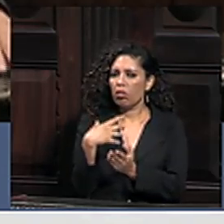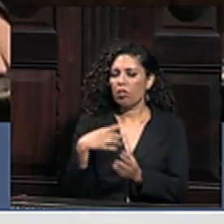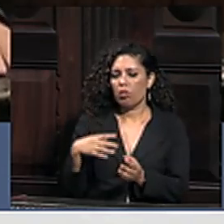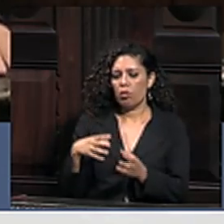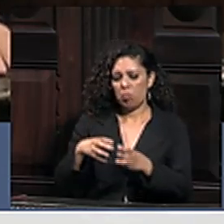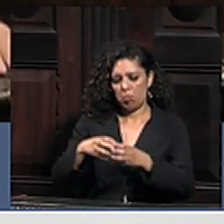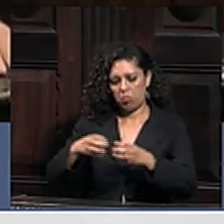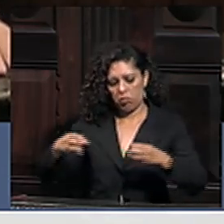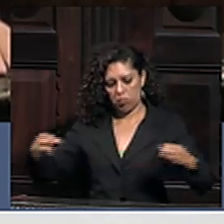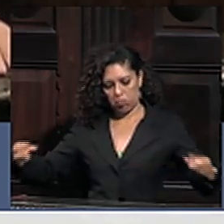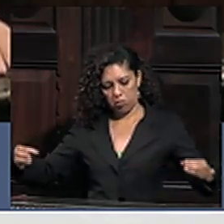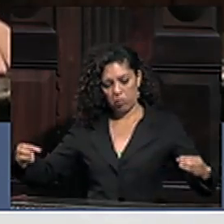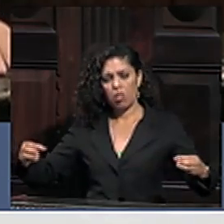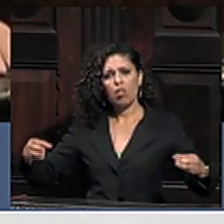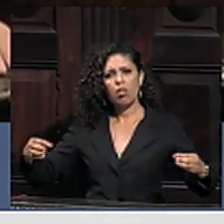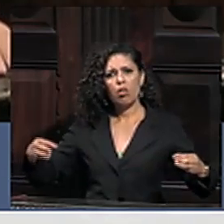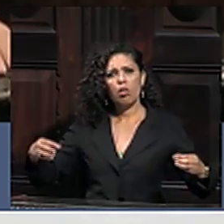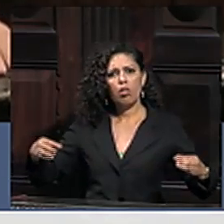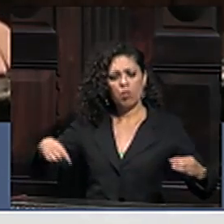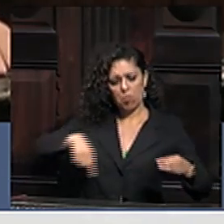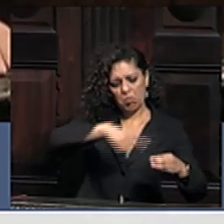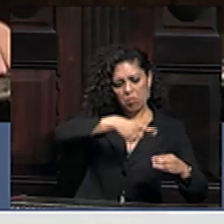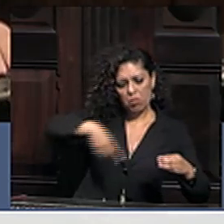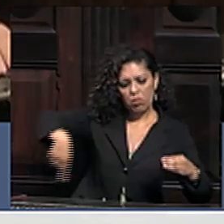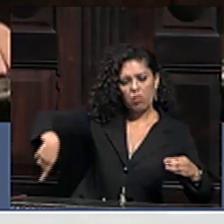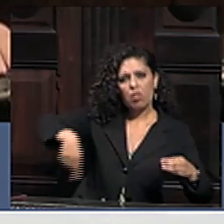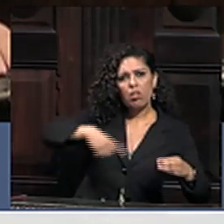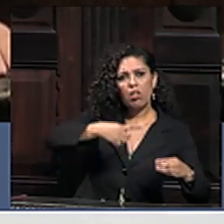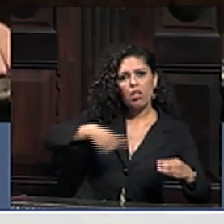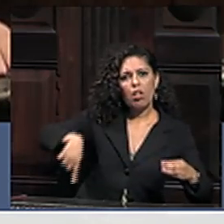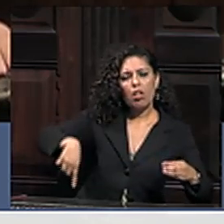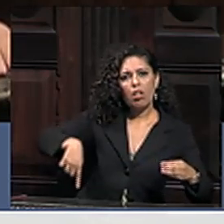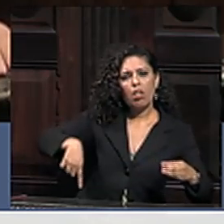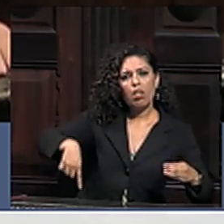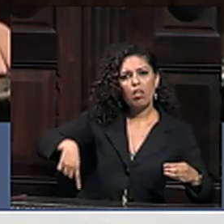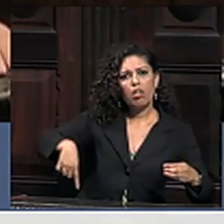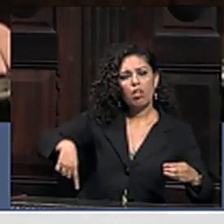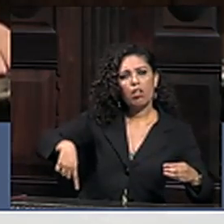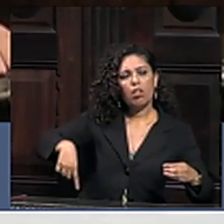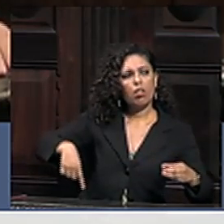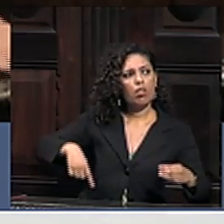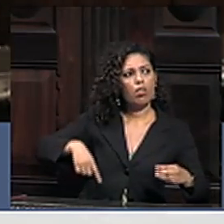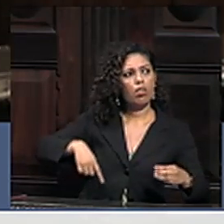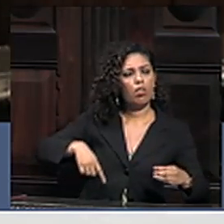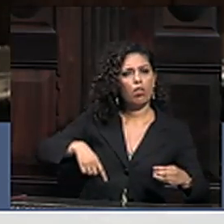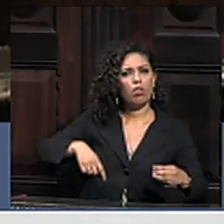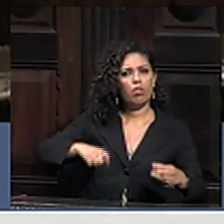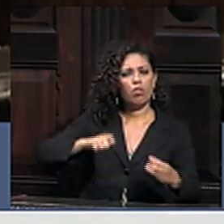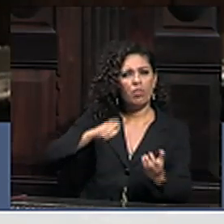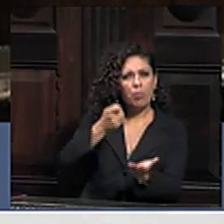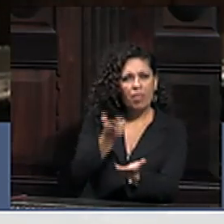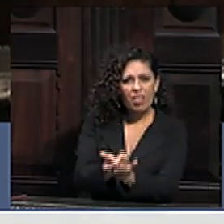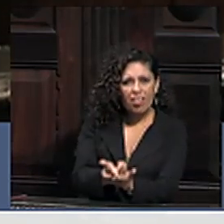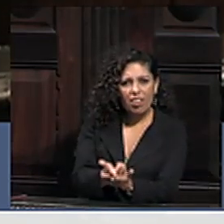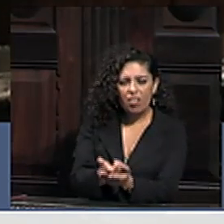de Janeiro. A única rodovia urbana que não tem pedágio.